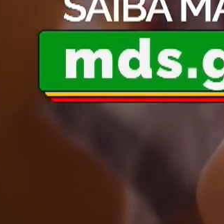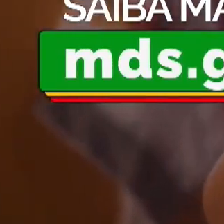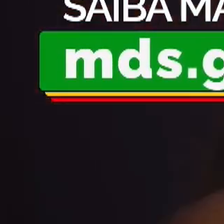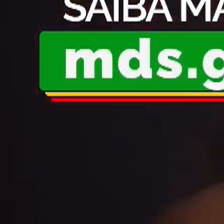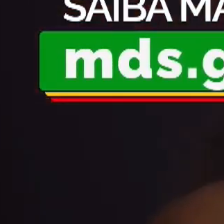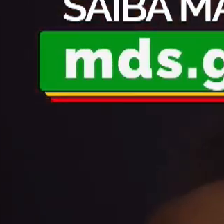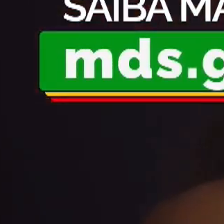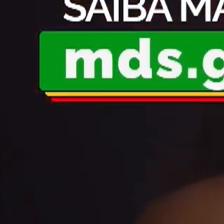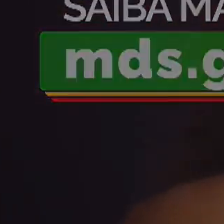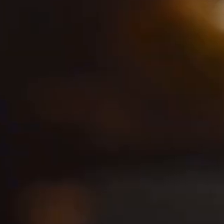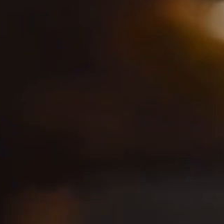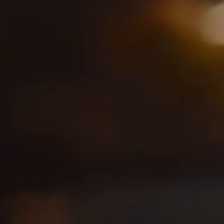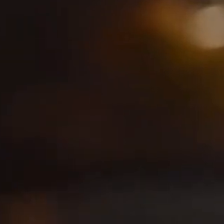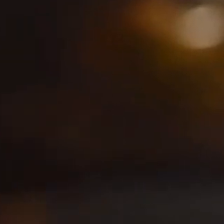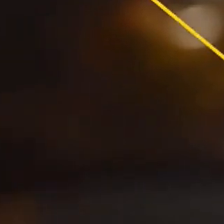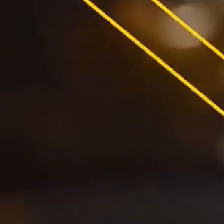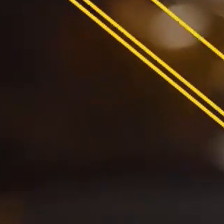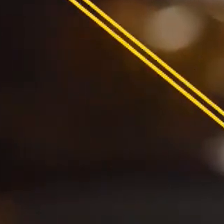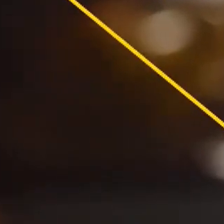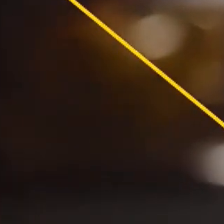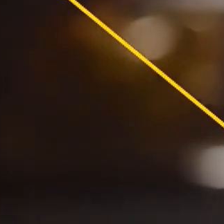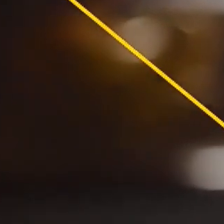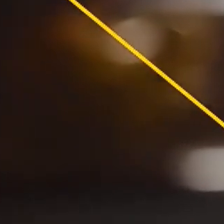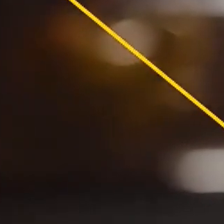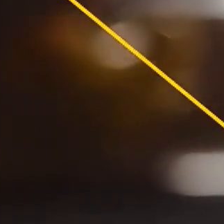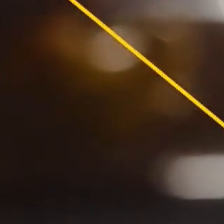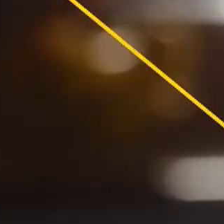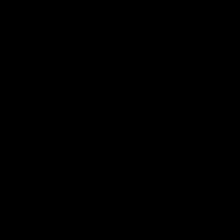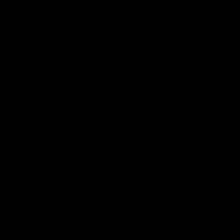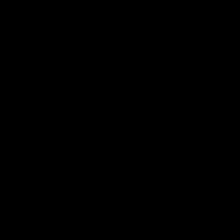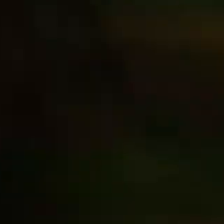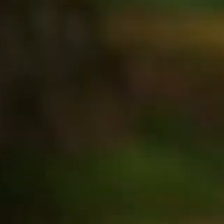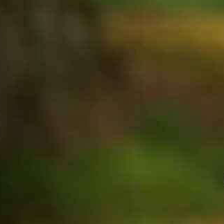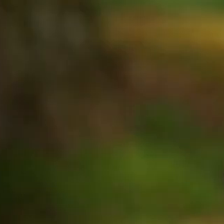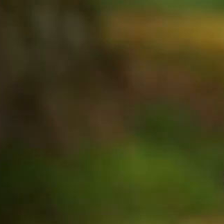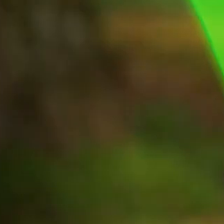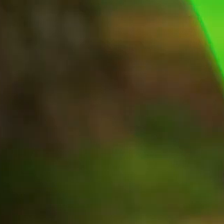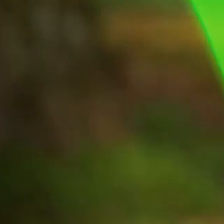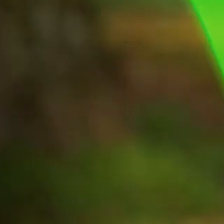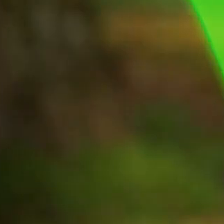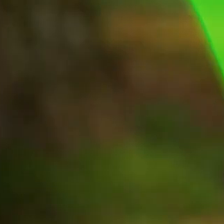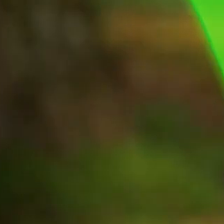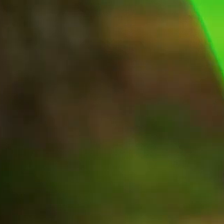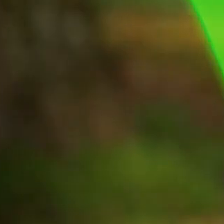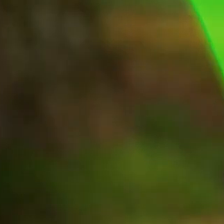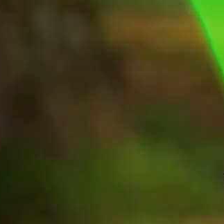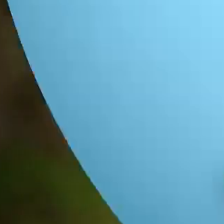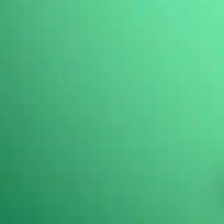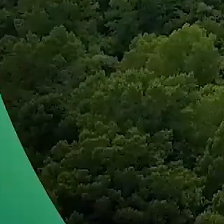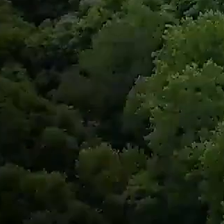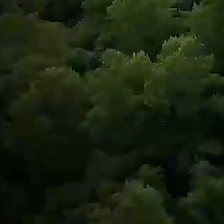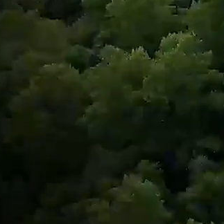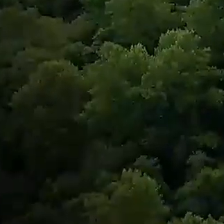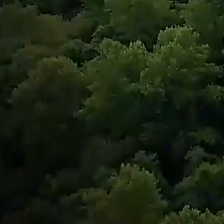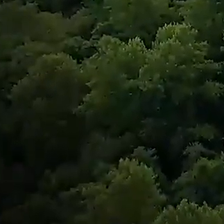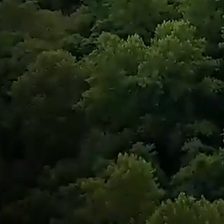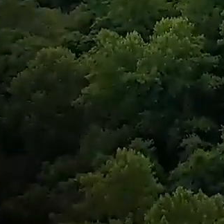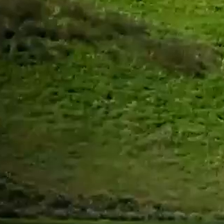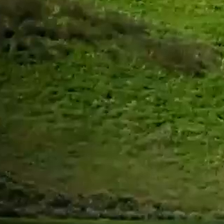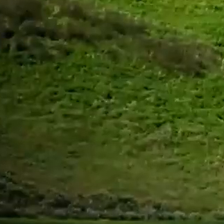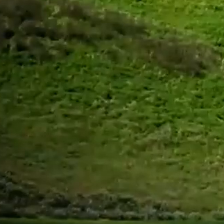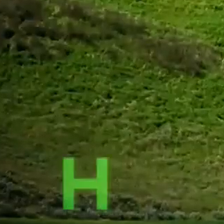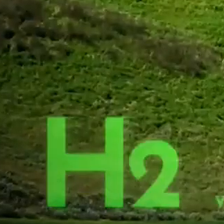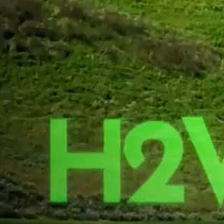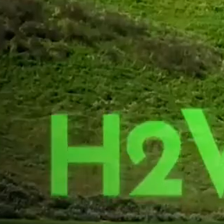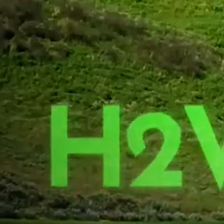porque o Brasil é dos brasileiros. Governo do Brasil. Você sabe o que é hidrogênio verde? É uma das soluções